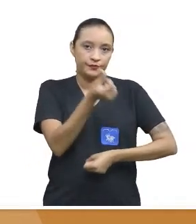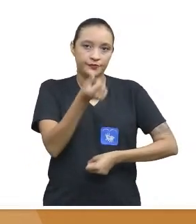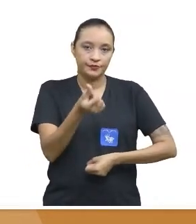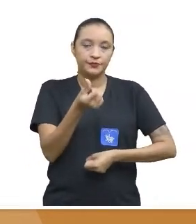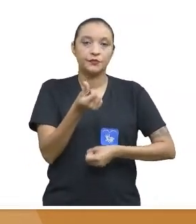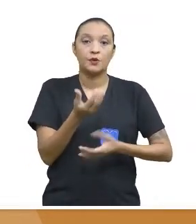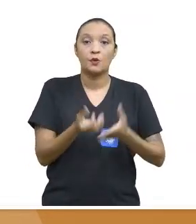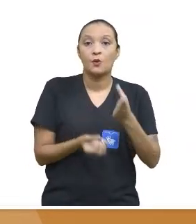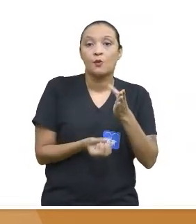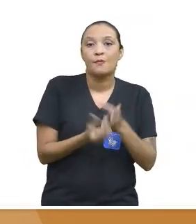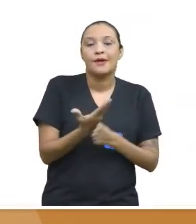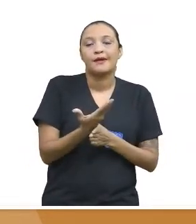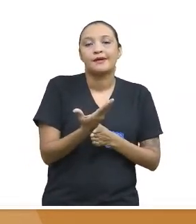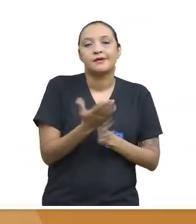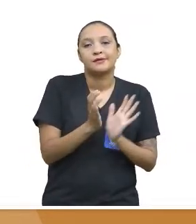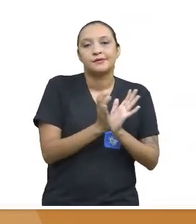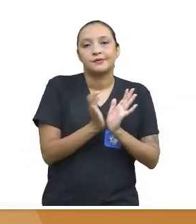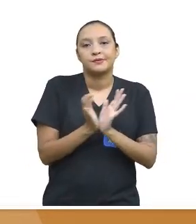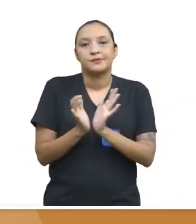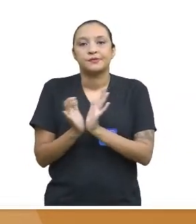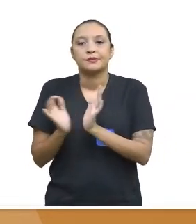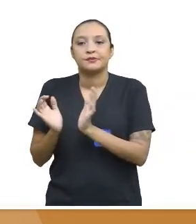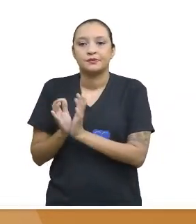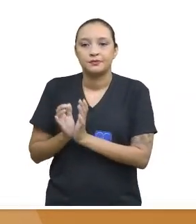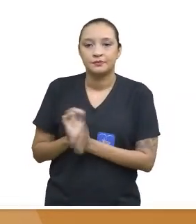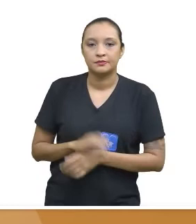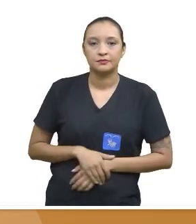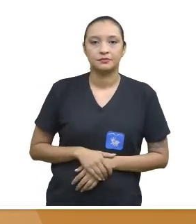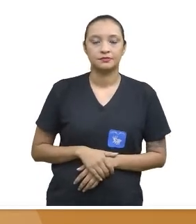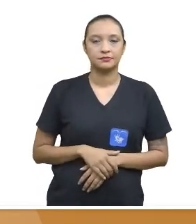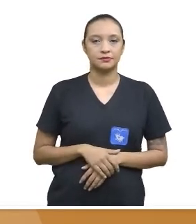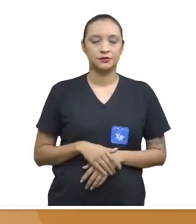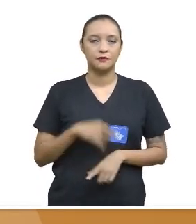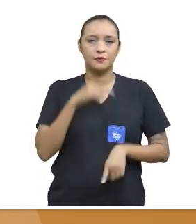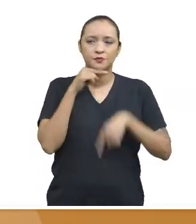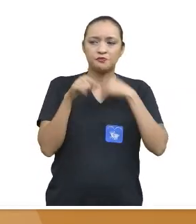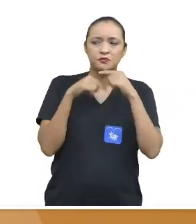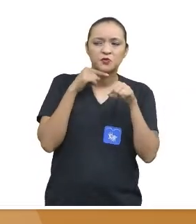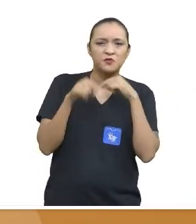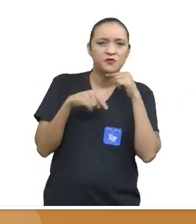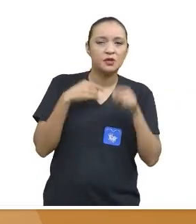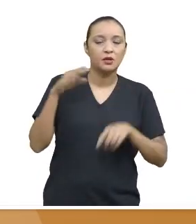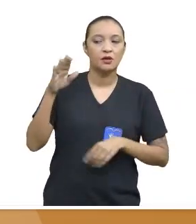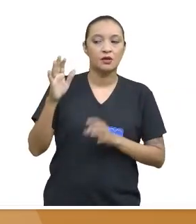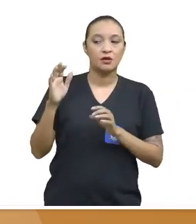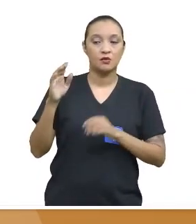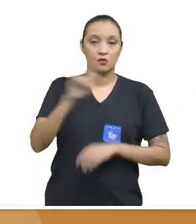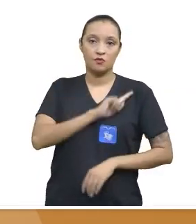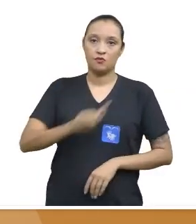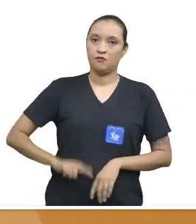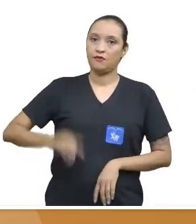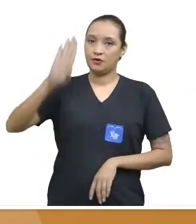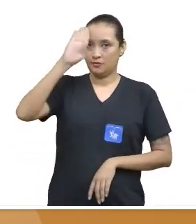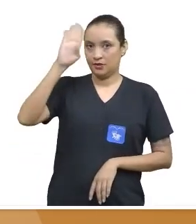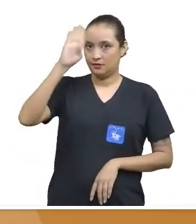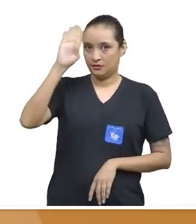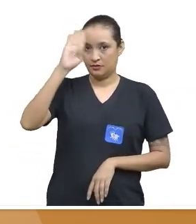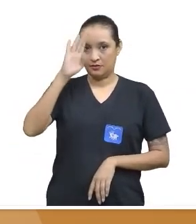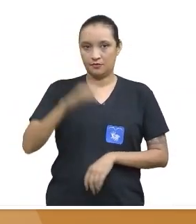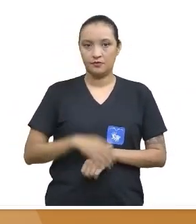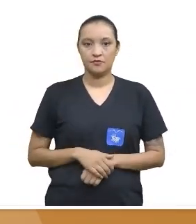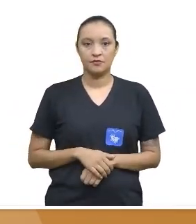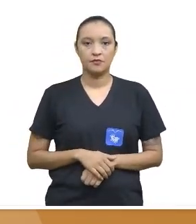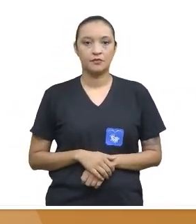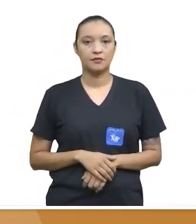os grupos que vão começar a questionar esse governo militar. Esses grupos ficarão para a história conhecidos